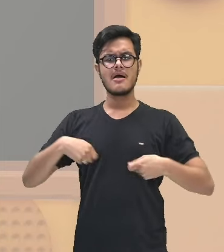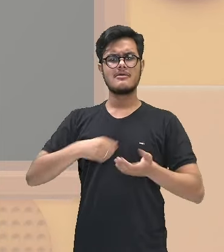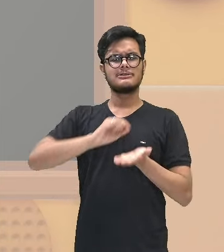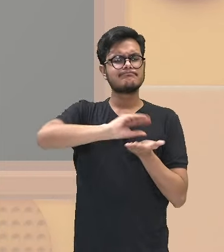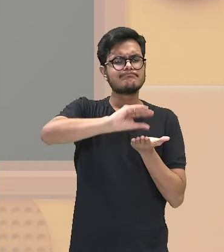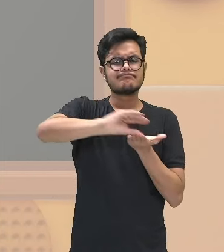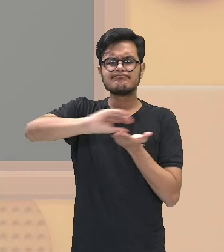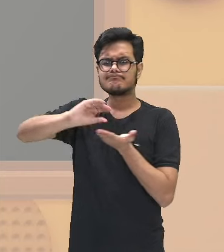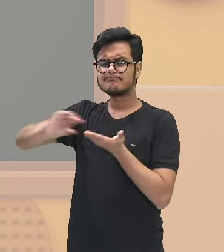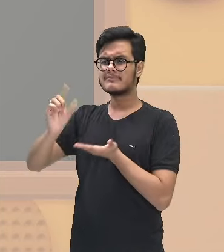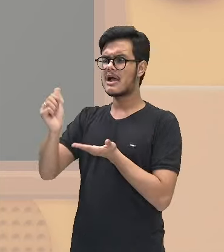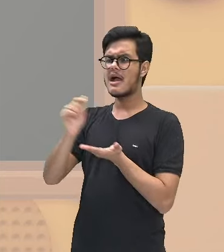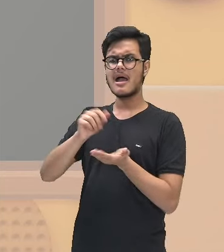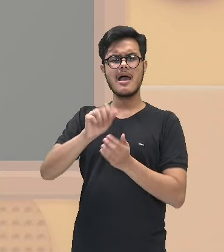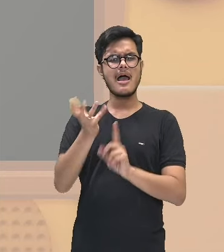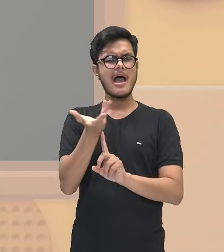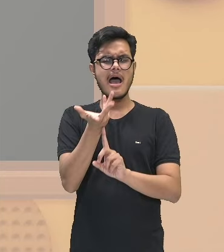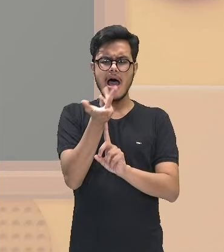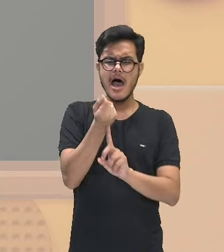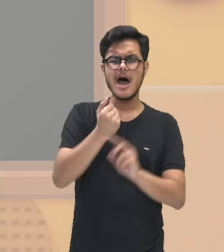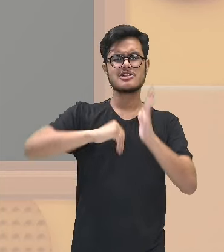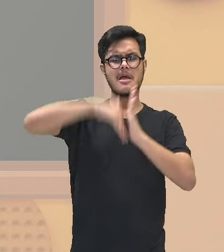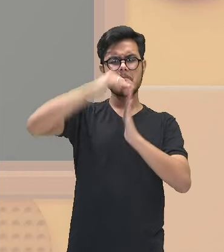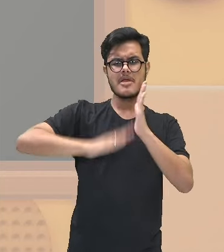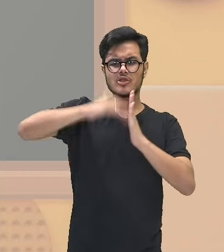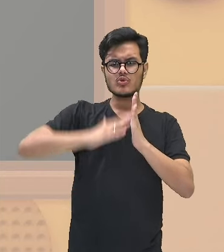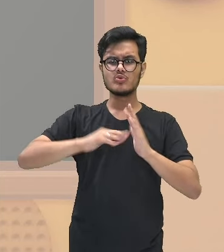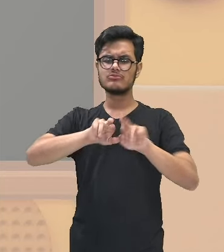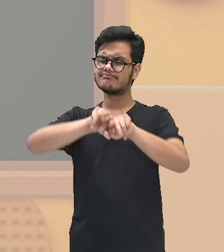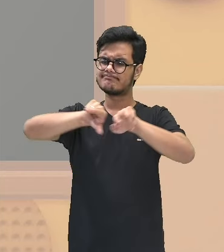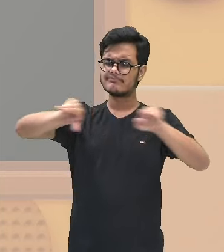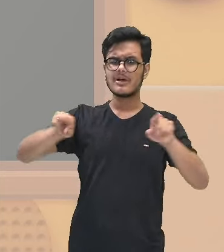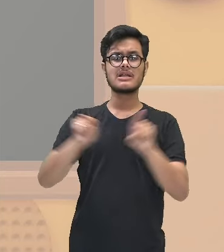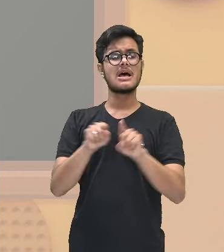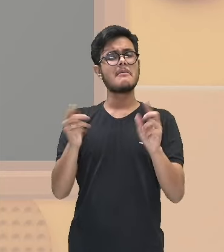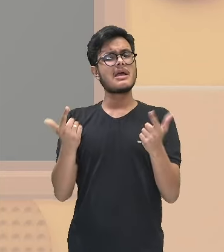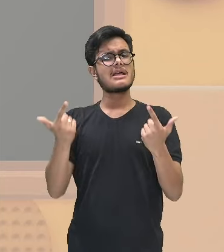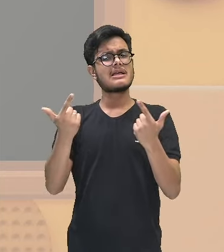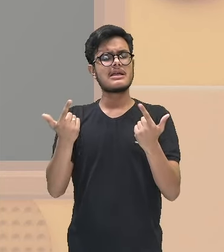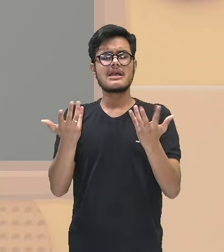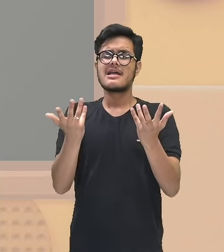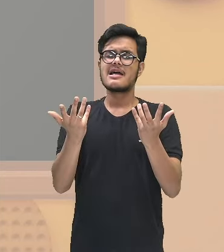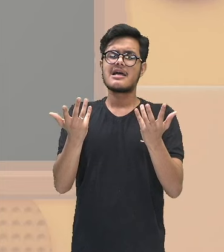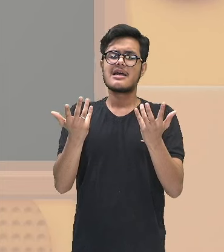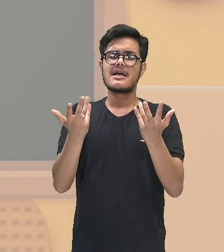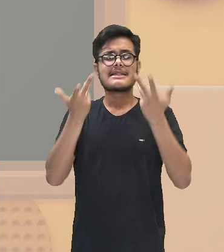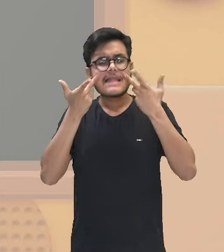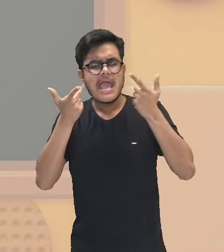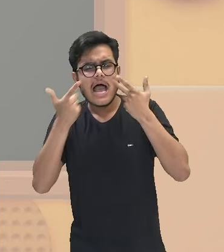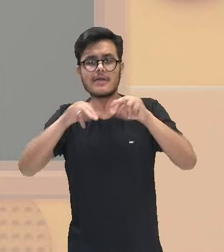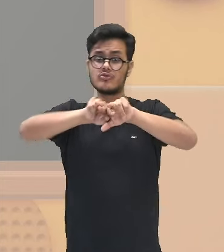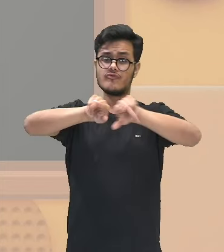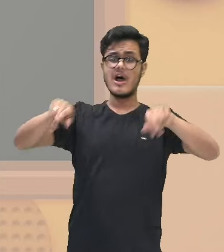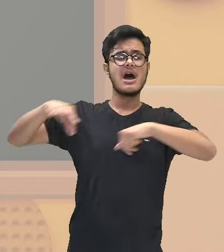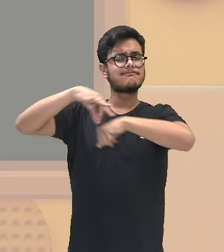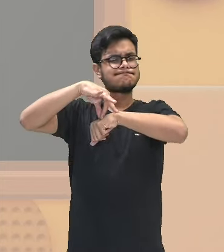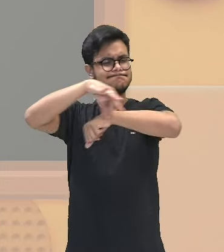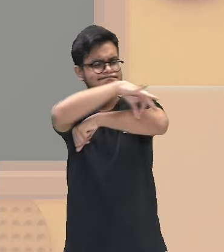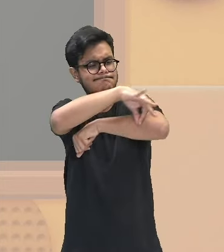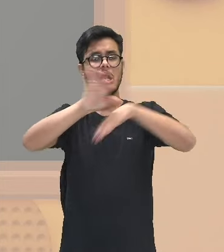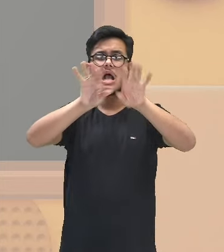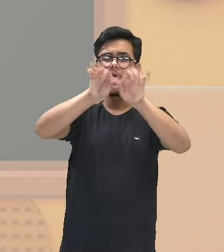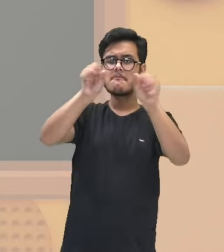artes, nas pinturas, também em relação a teatro e também em relação à arquitetura. E isso vai fazer